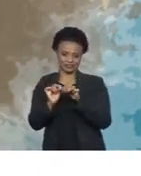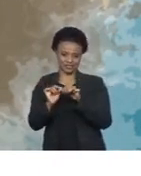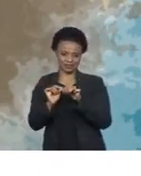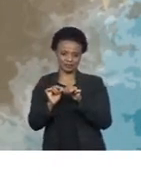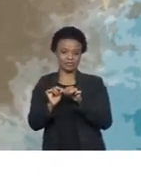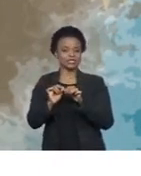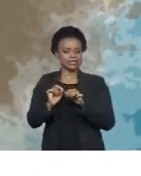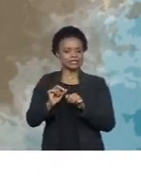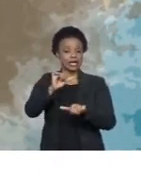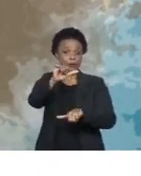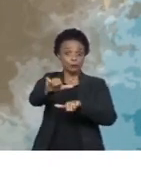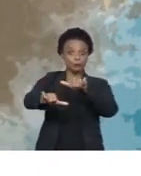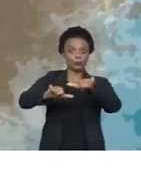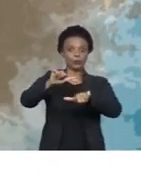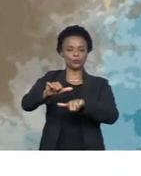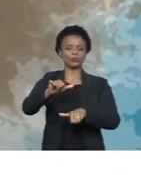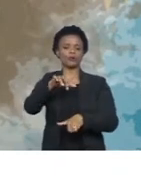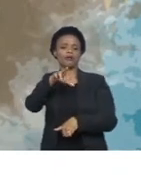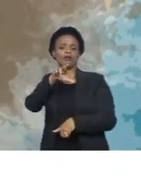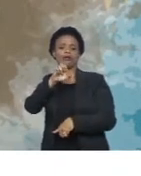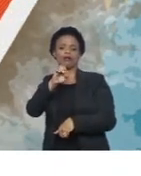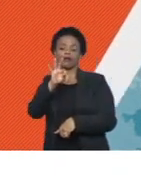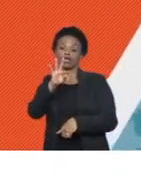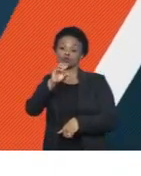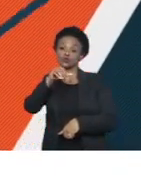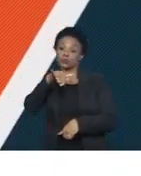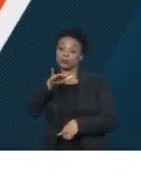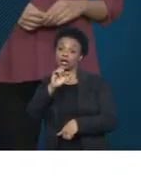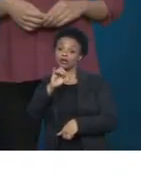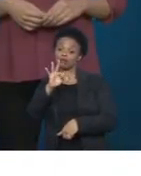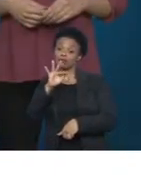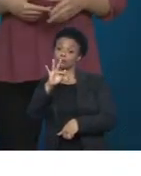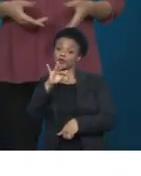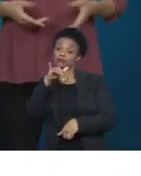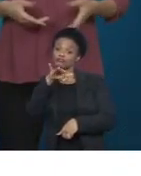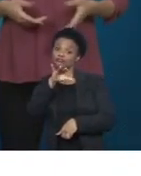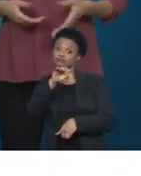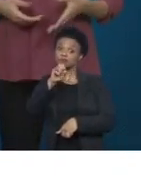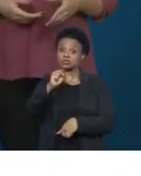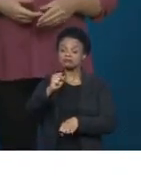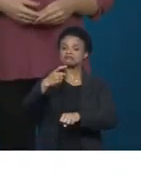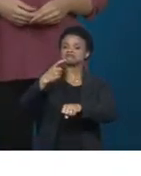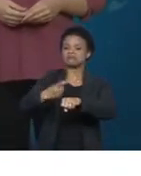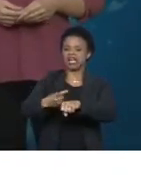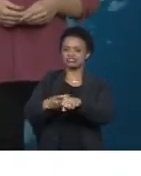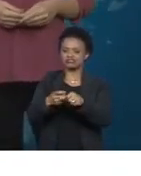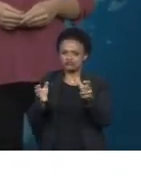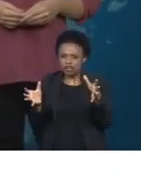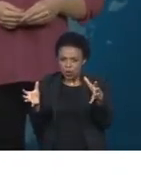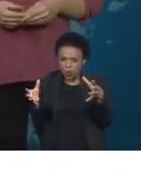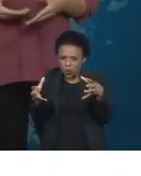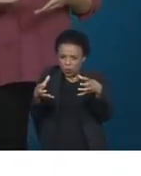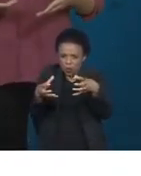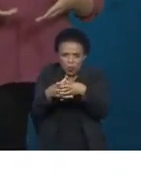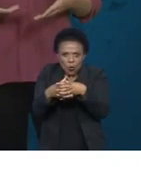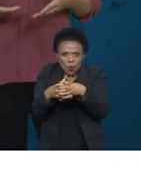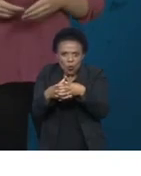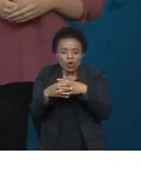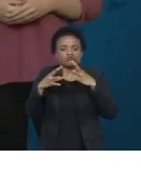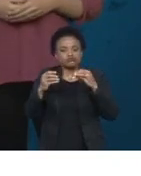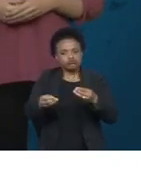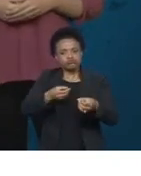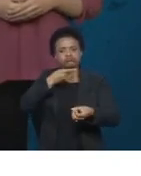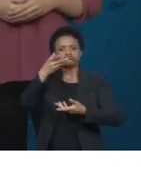processo, ocorre o chamado retrometamorfismo. As rochas são aglomerados de minerais que contam a história